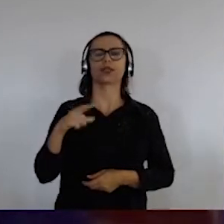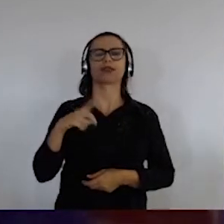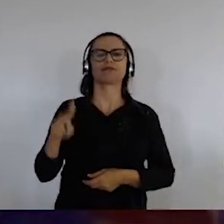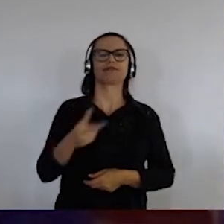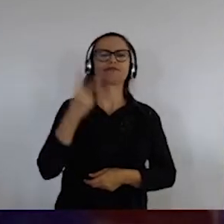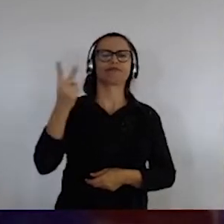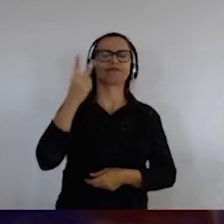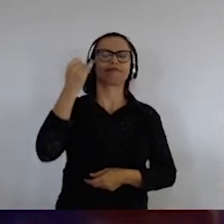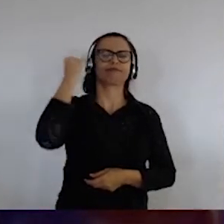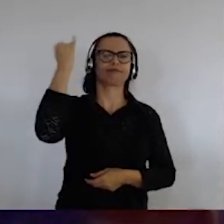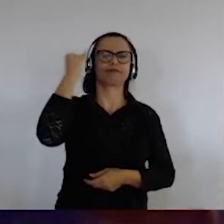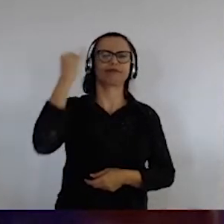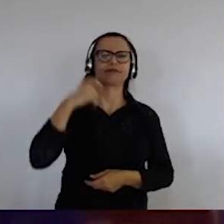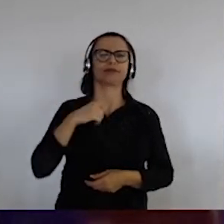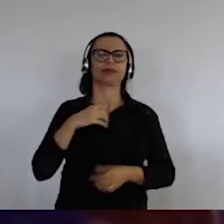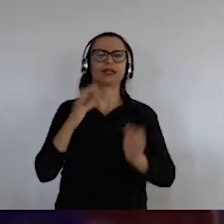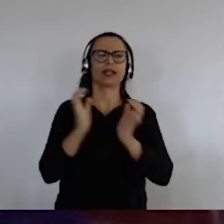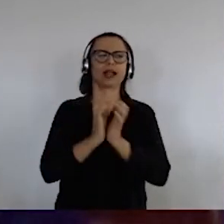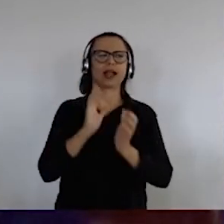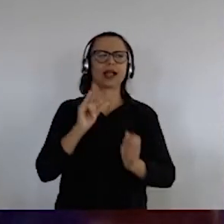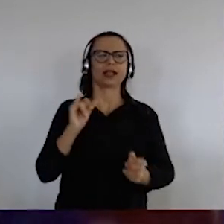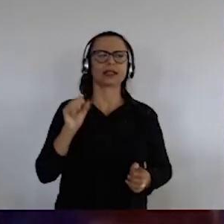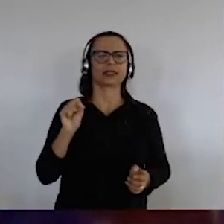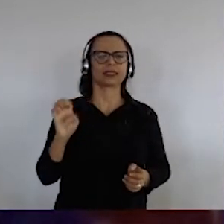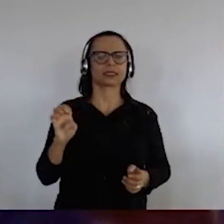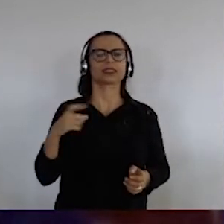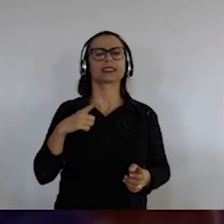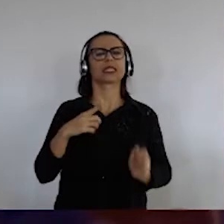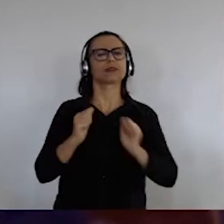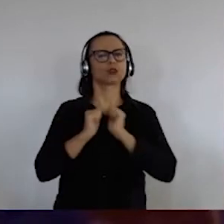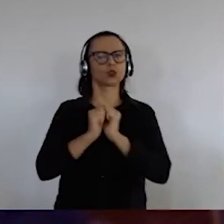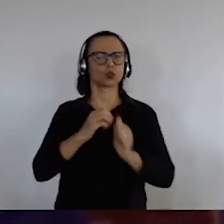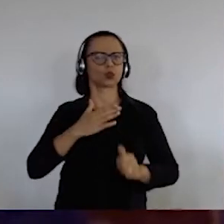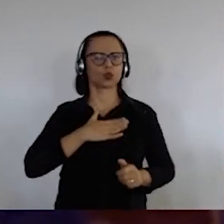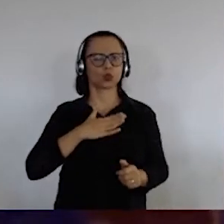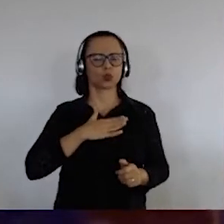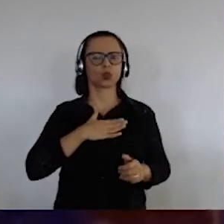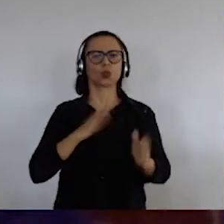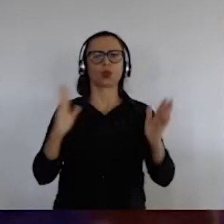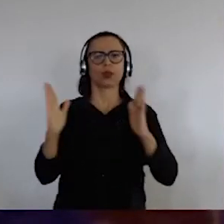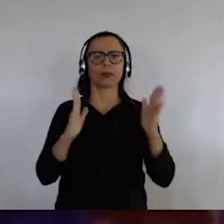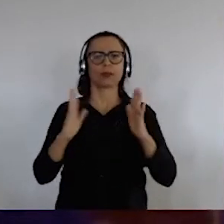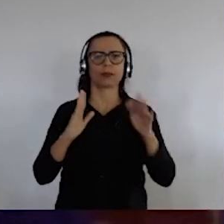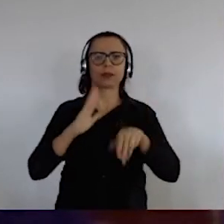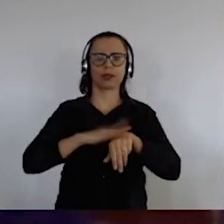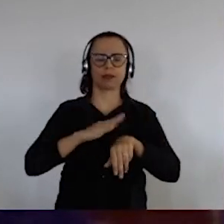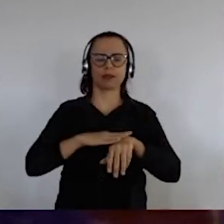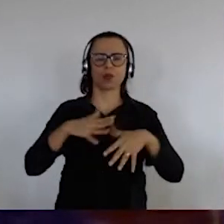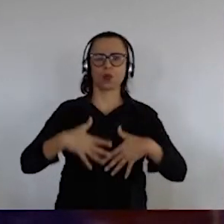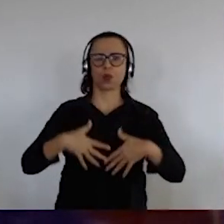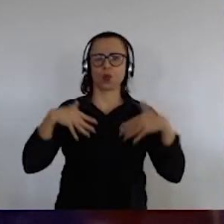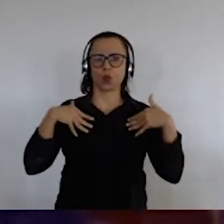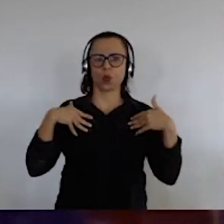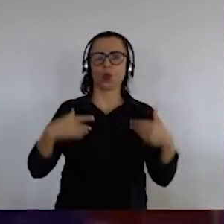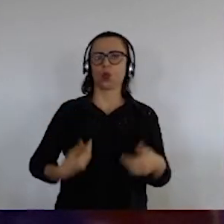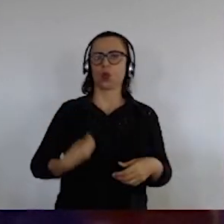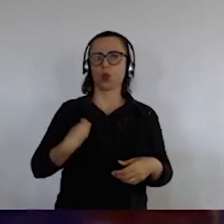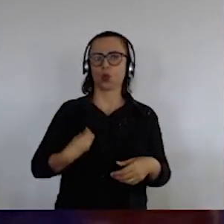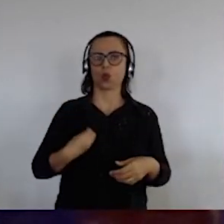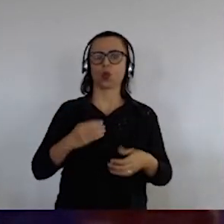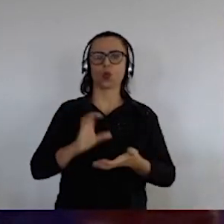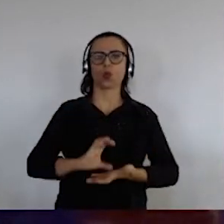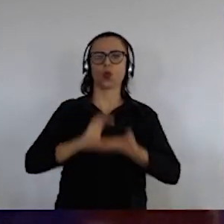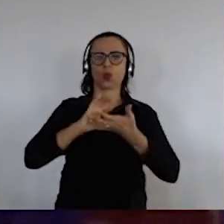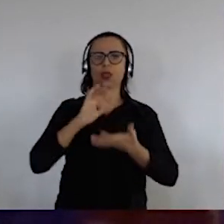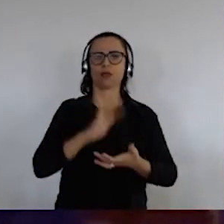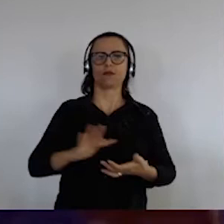prestados à classe, à OAB, esteve comigo, inclusive, no período que tive a honra de presidir o Conselho Federal